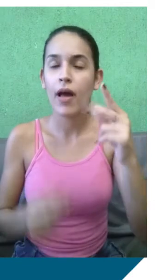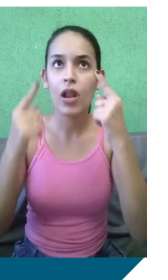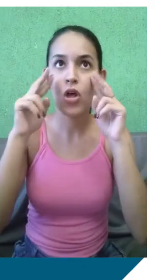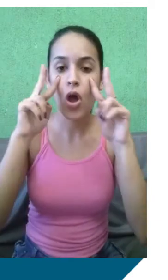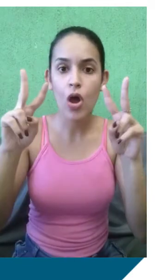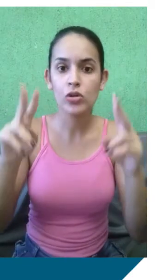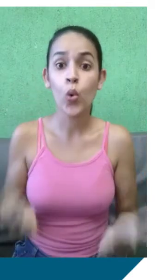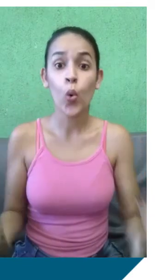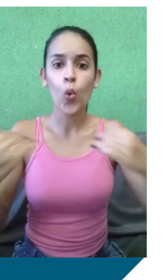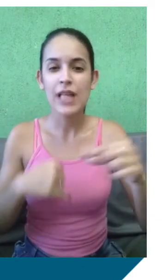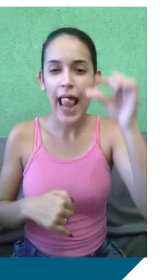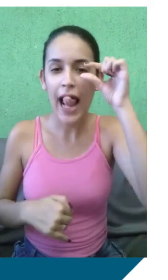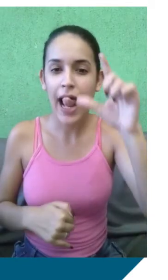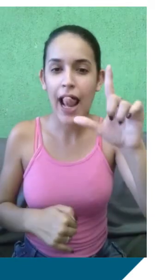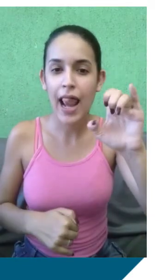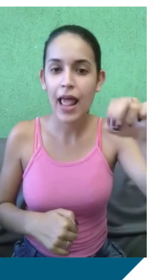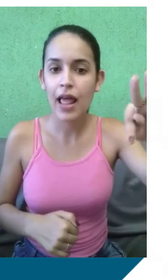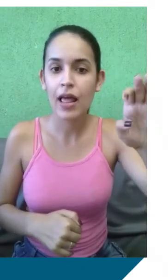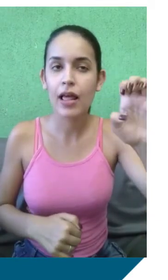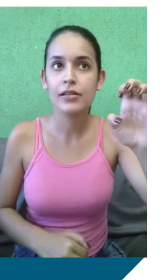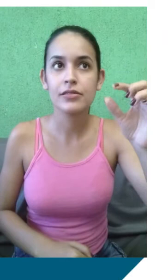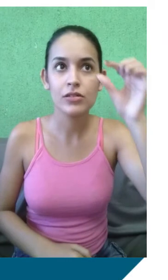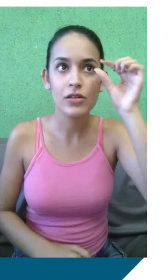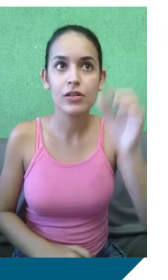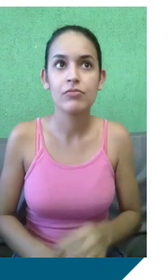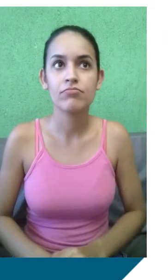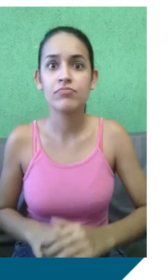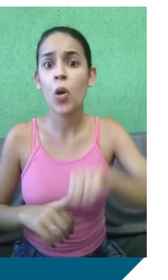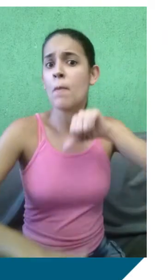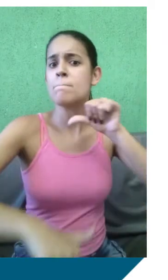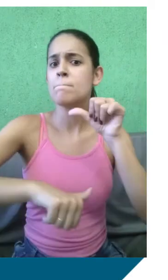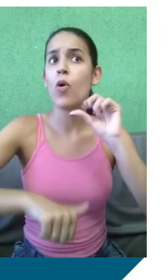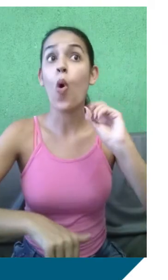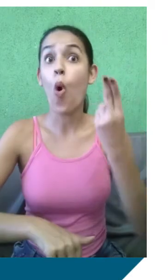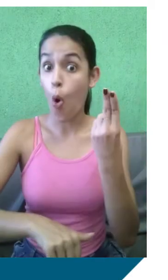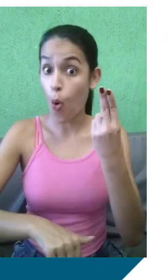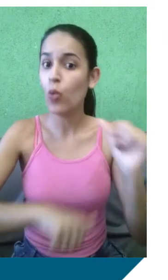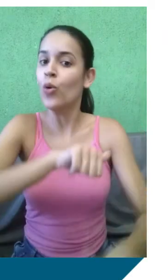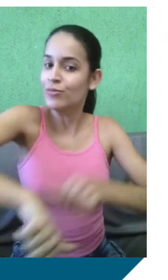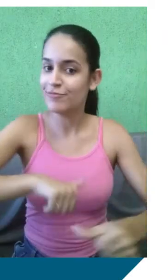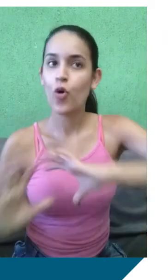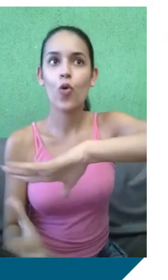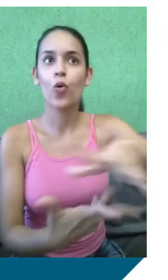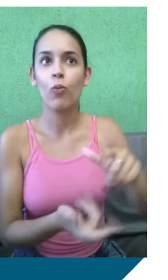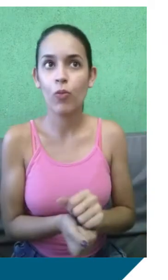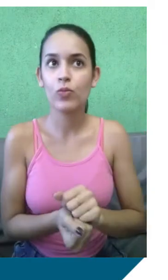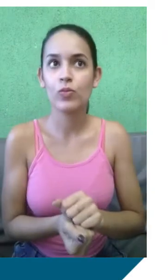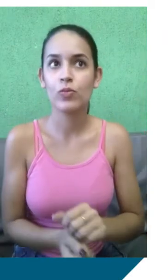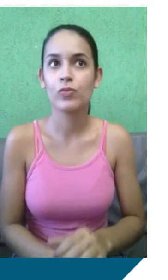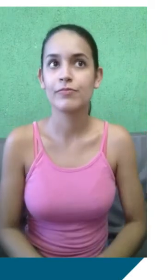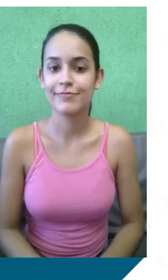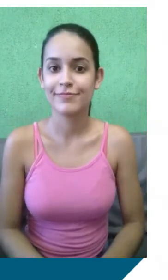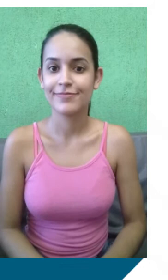olhos, use lentes ou transforme o mundo. Ótica Olho Vivo agradece a preferência. Os